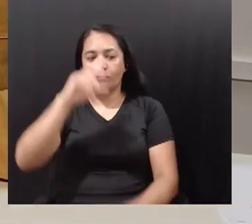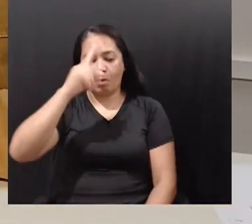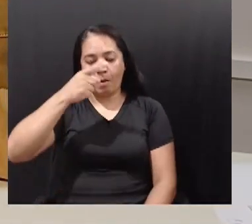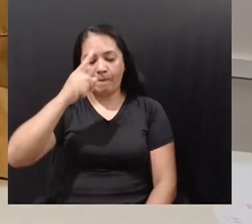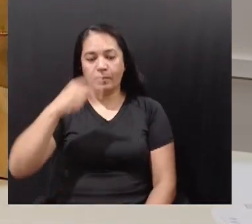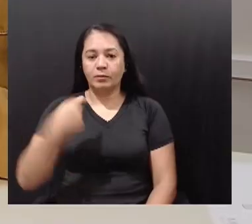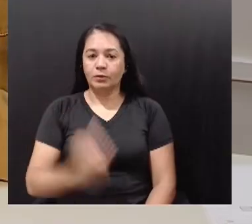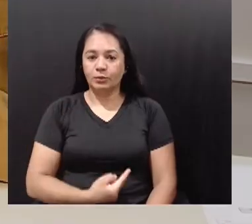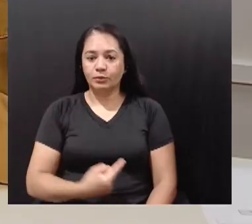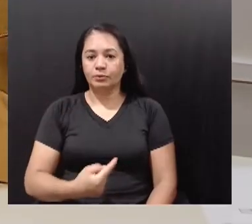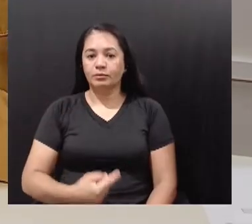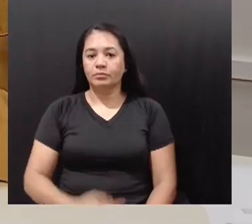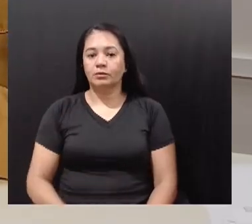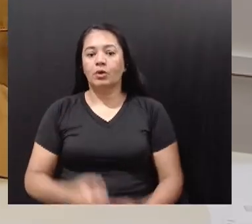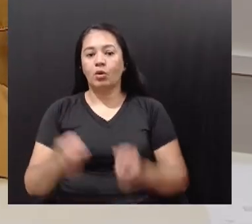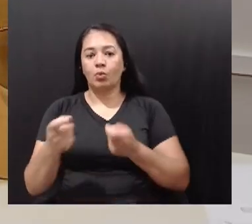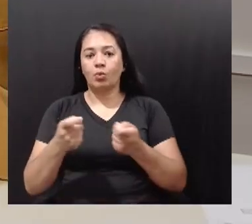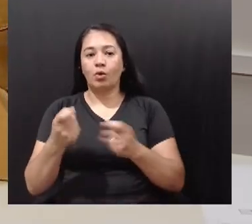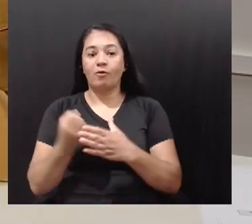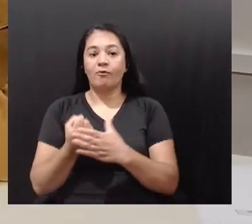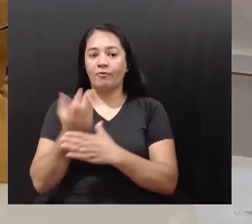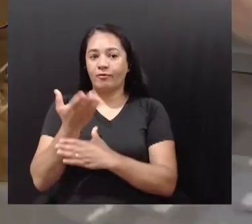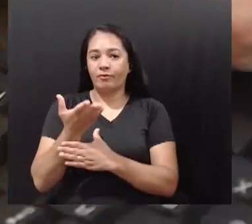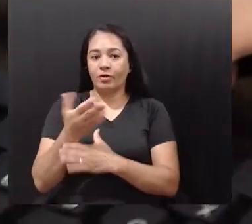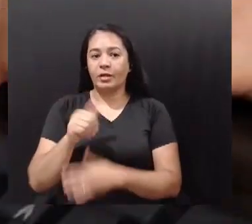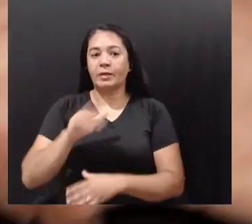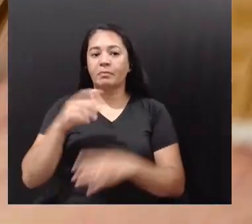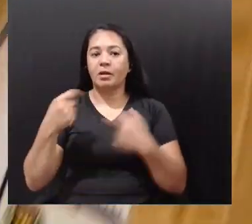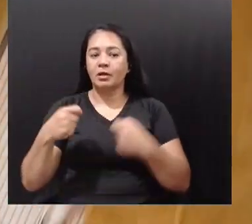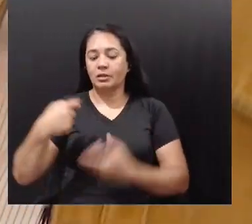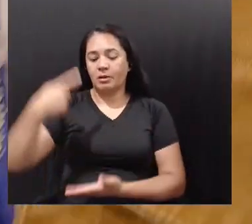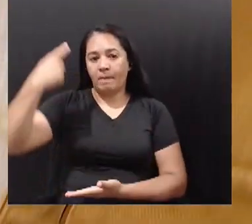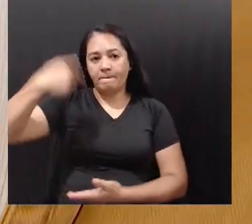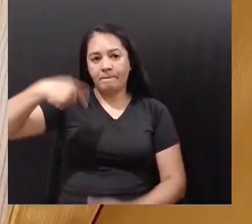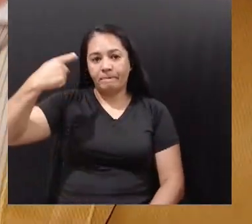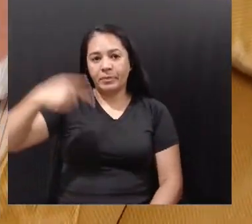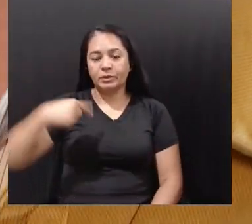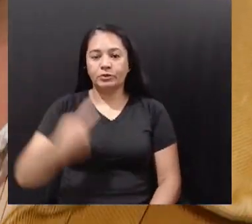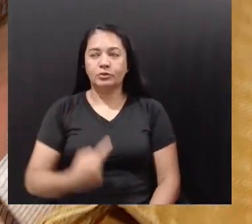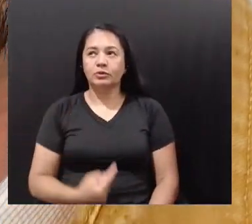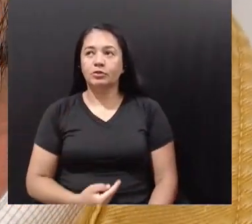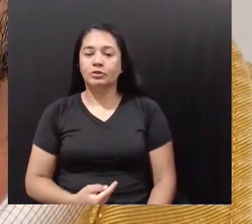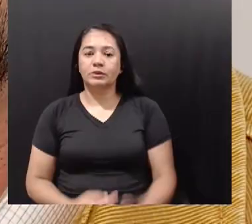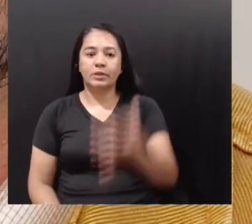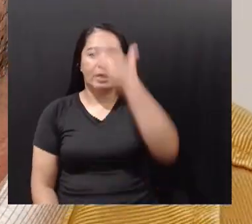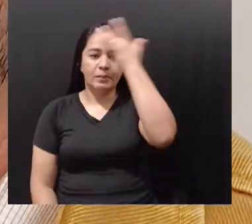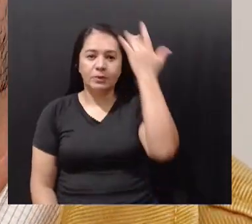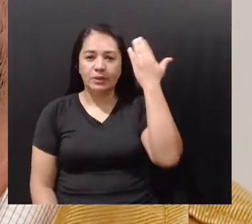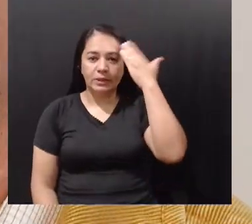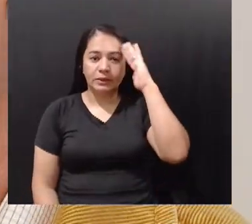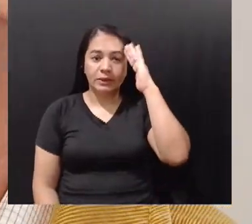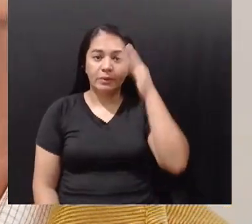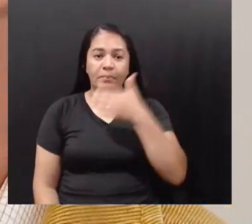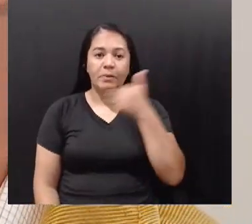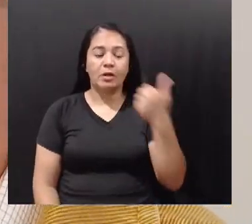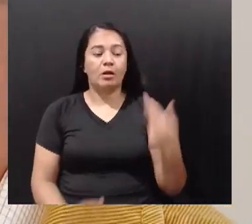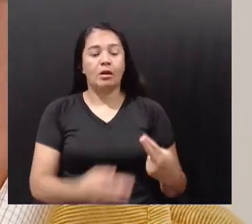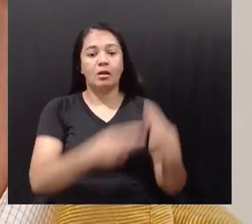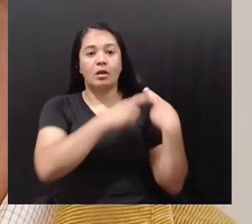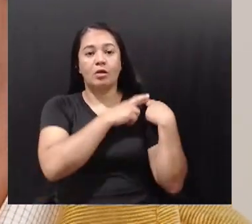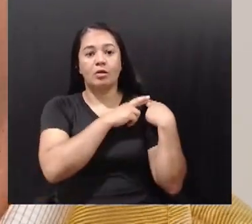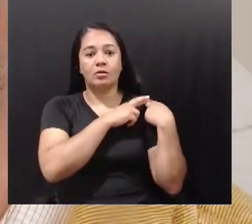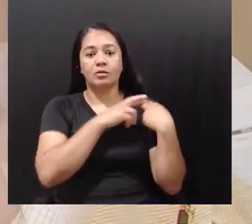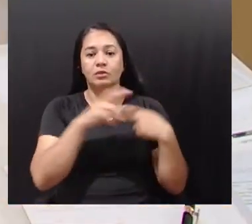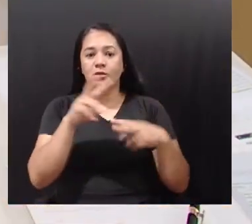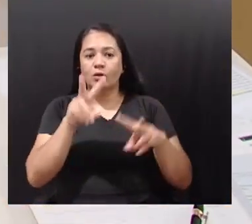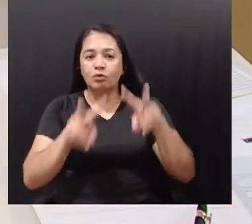de controle externo que mais demanda a gente. Para ter uma ideia, para o pessoal entender, eles são responsáveis pela fiscalização de